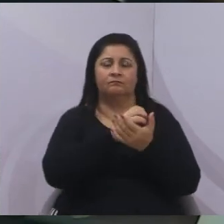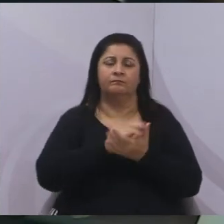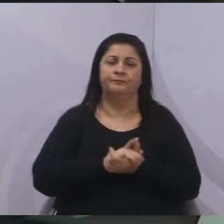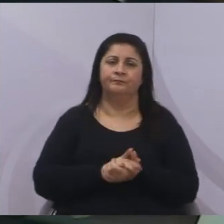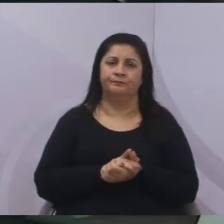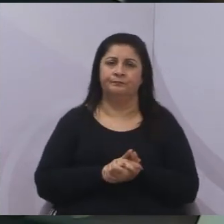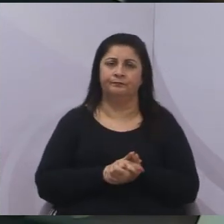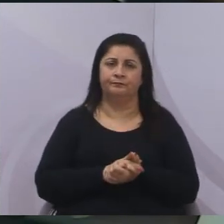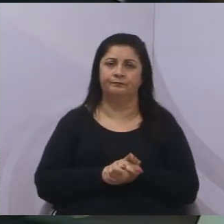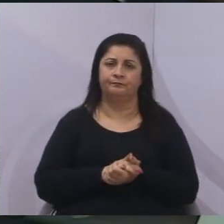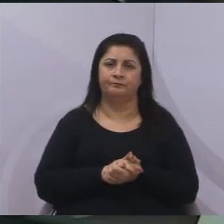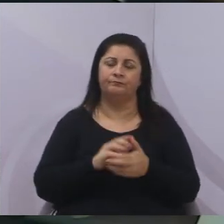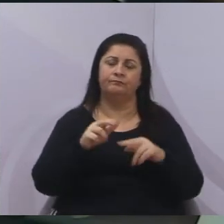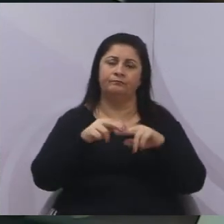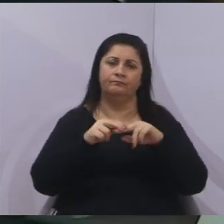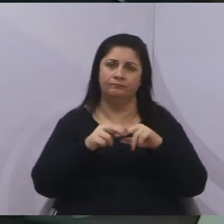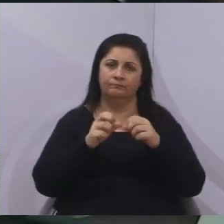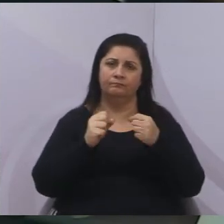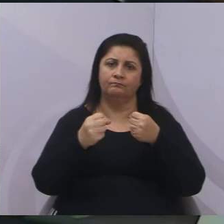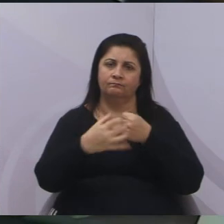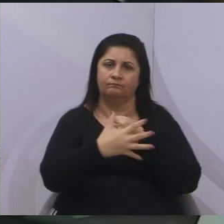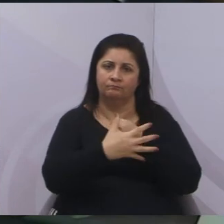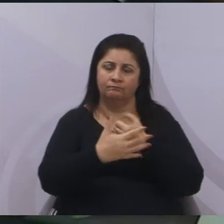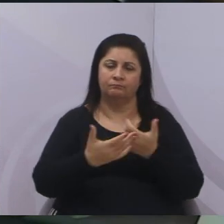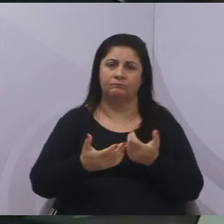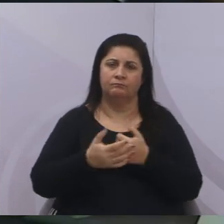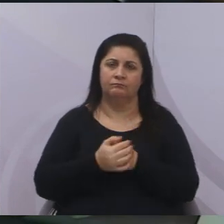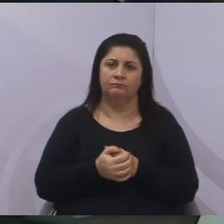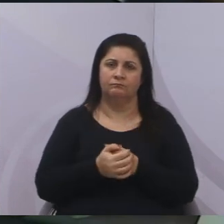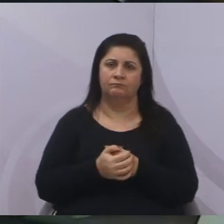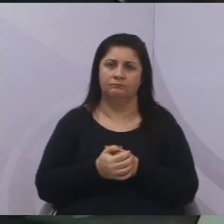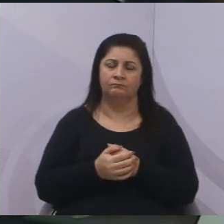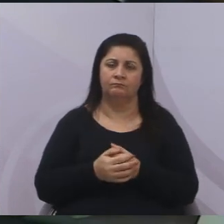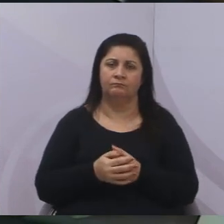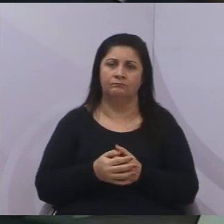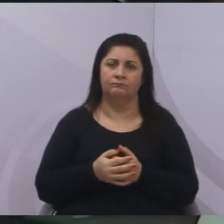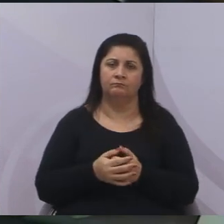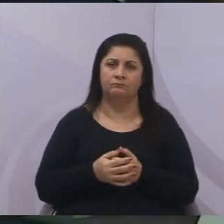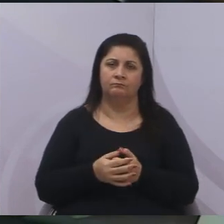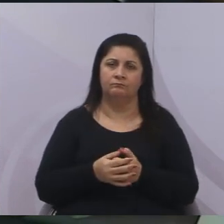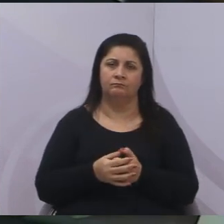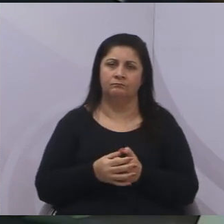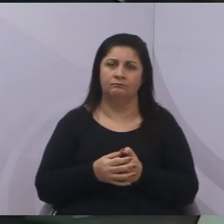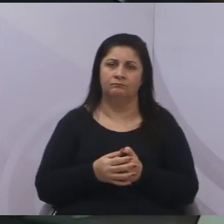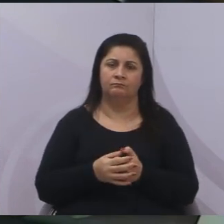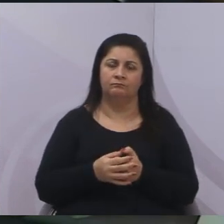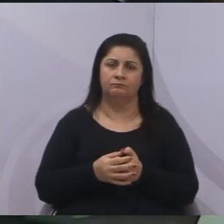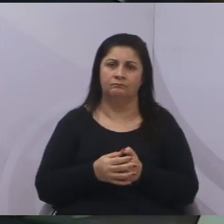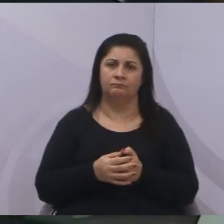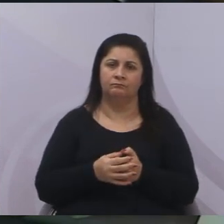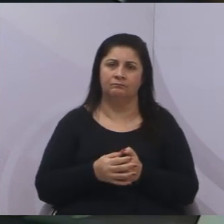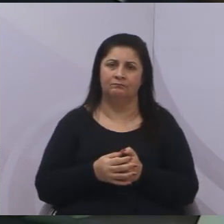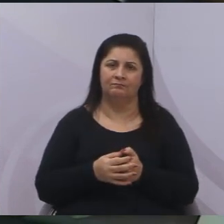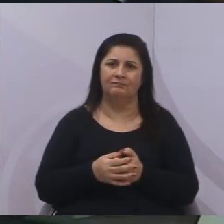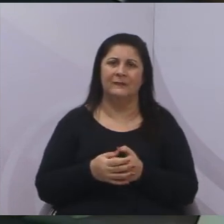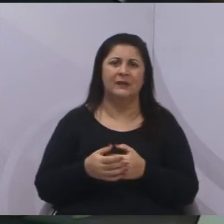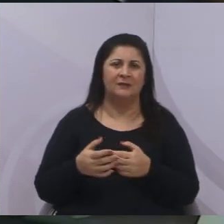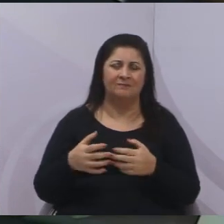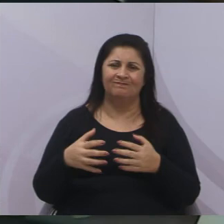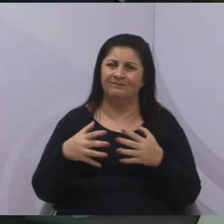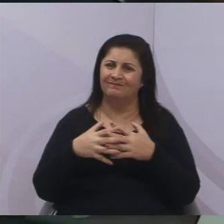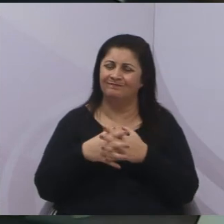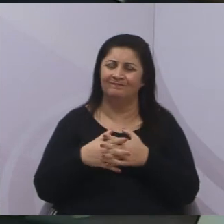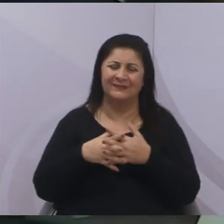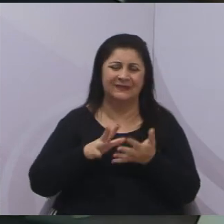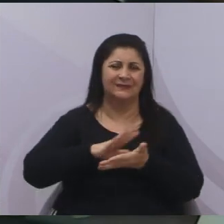causa dessa Covid desgraçada, Covid que apareceu para nos perturbar. Falo que é uma